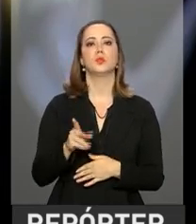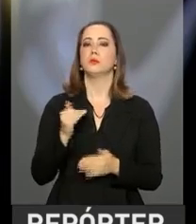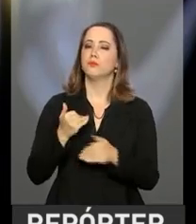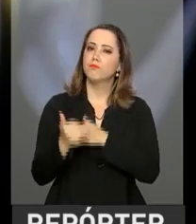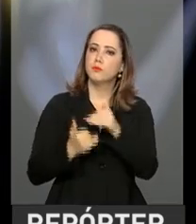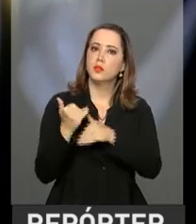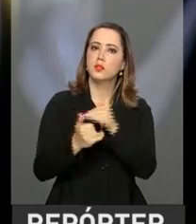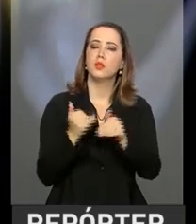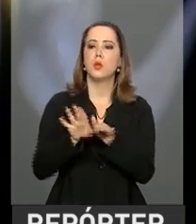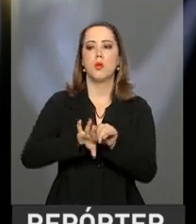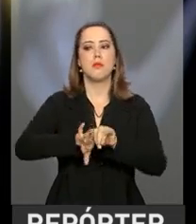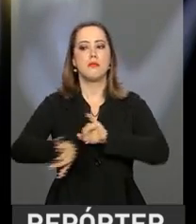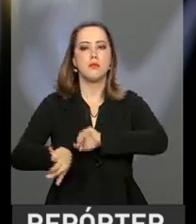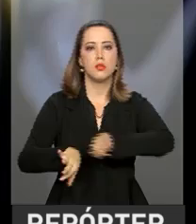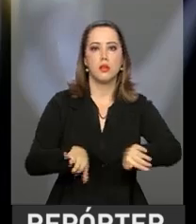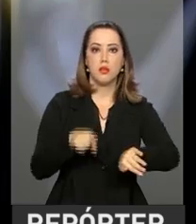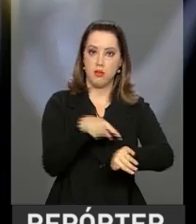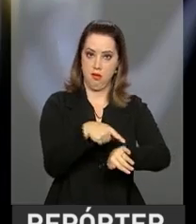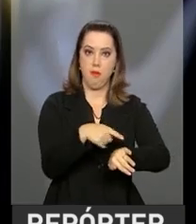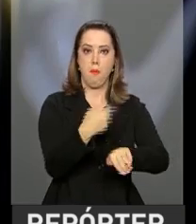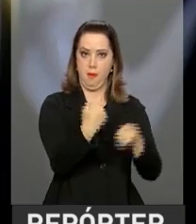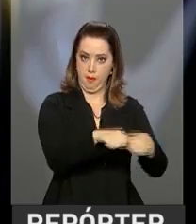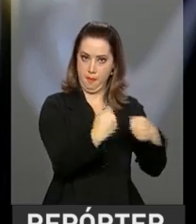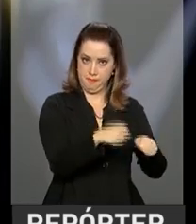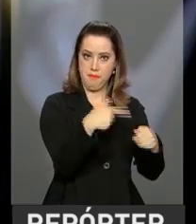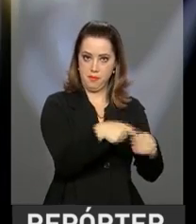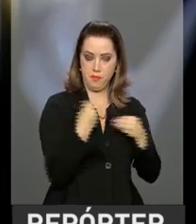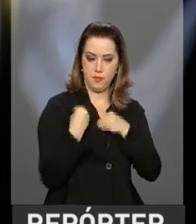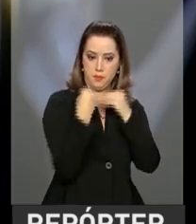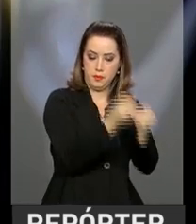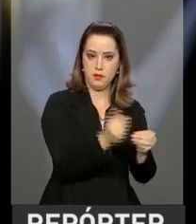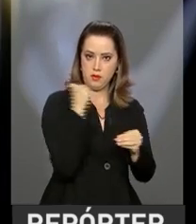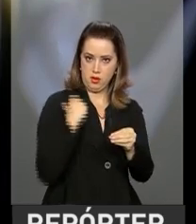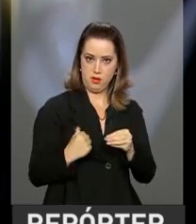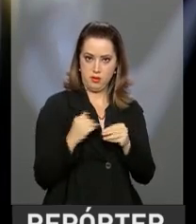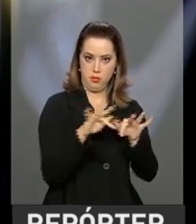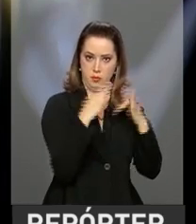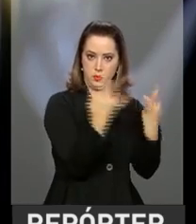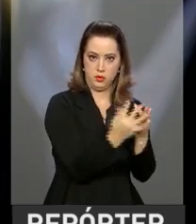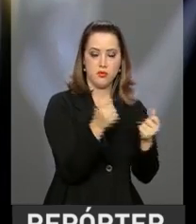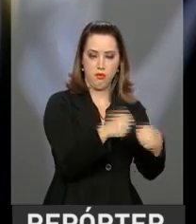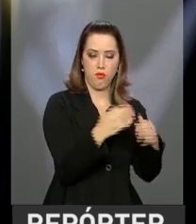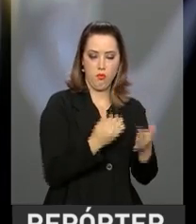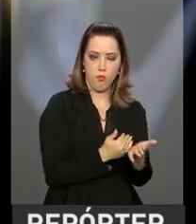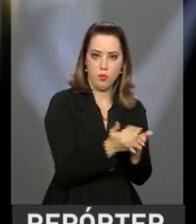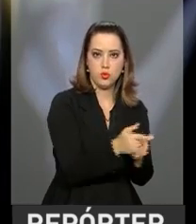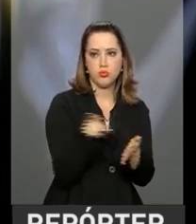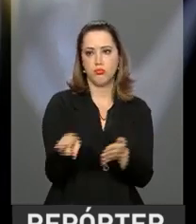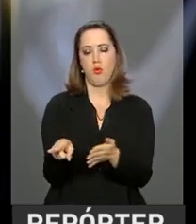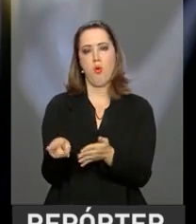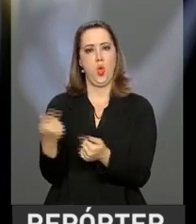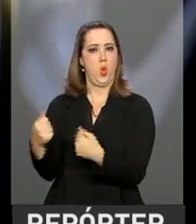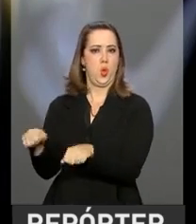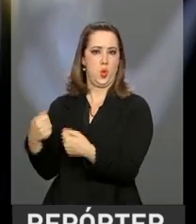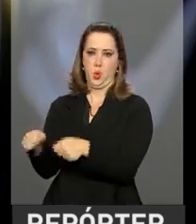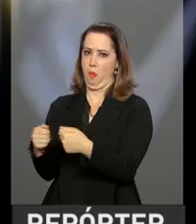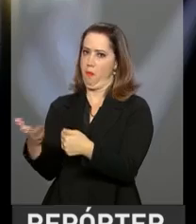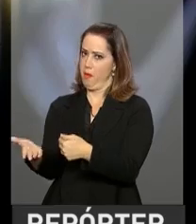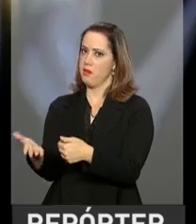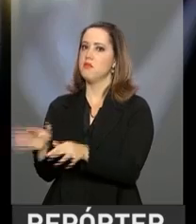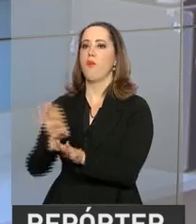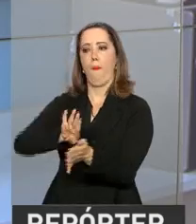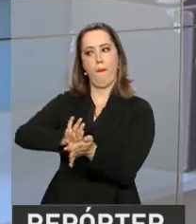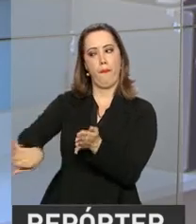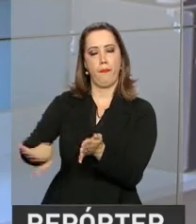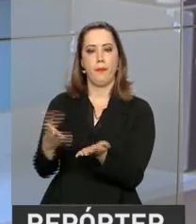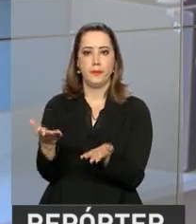contínuo para separar o joio do trigo aqueles que realmente precisam vão continuar recebendo o programa e aqueles que não precisam eh serão retirados